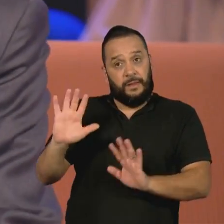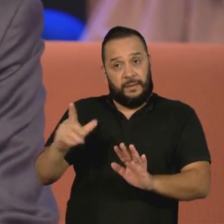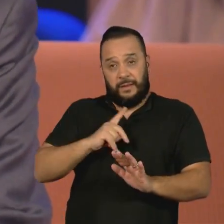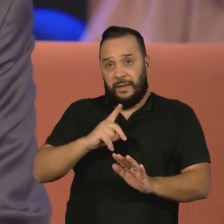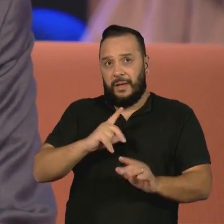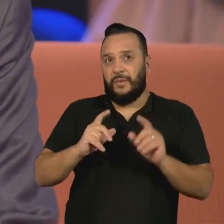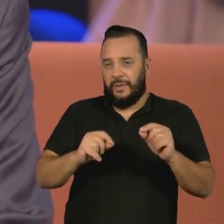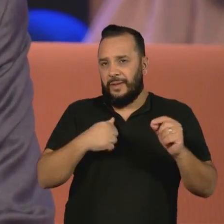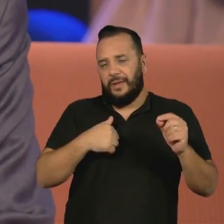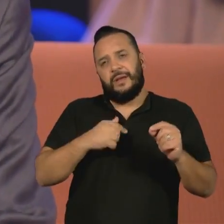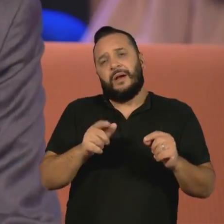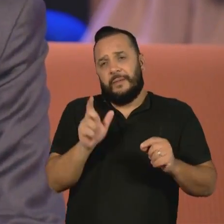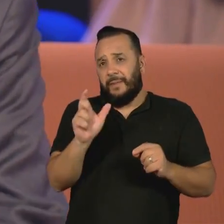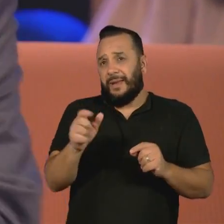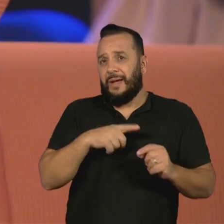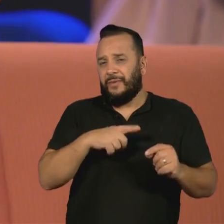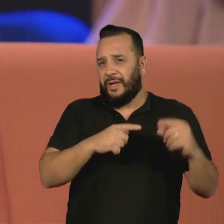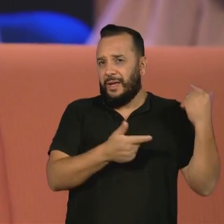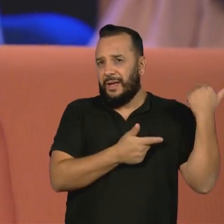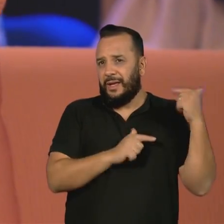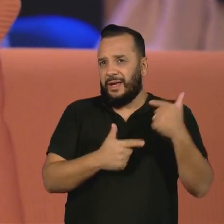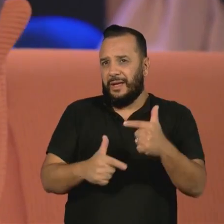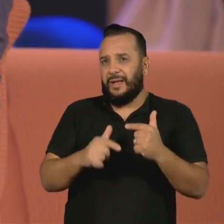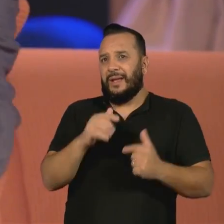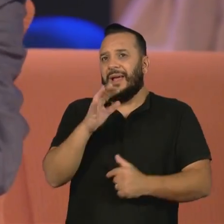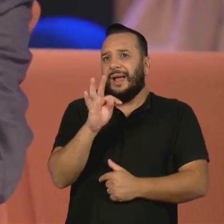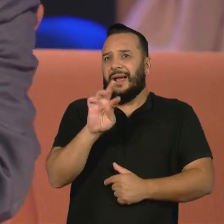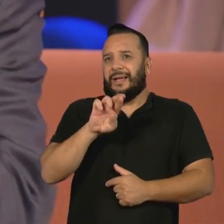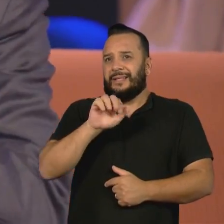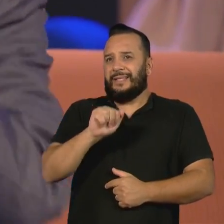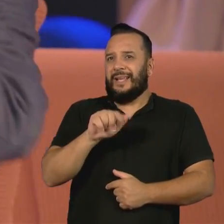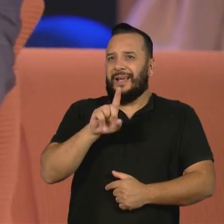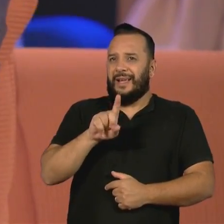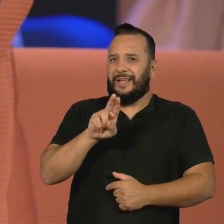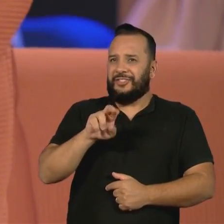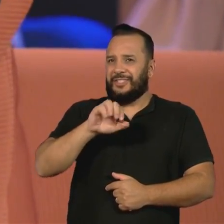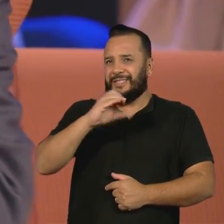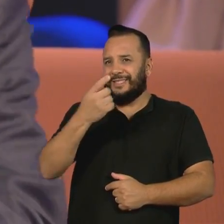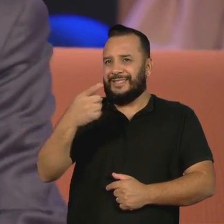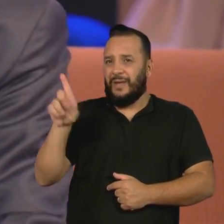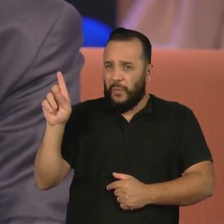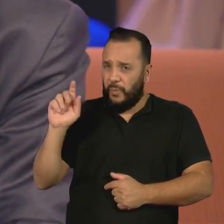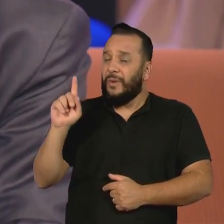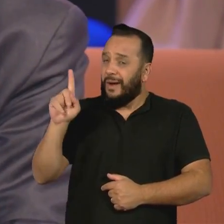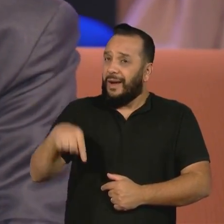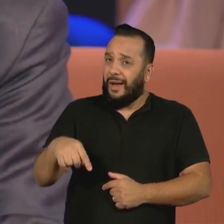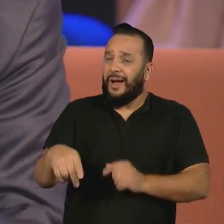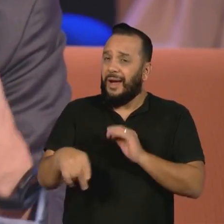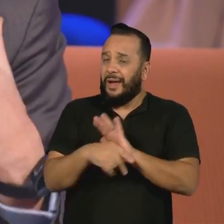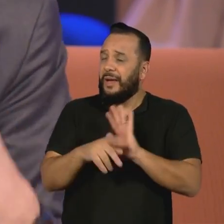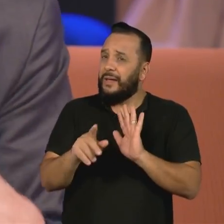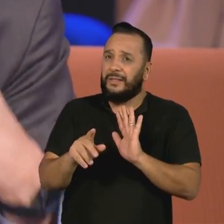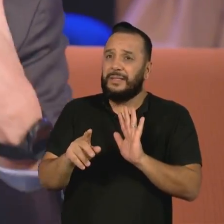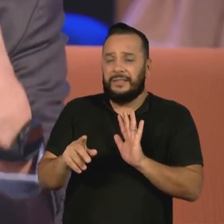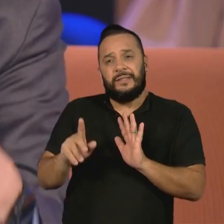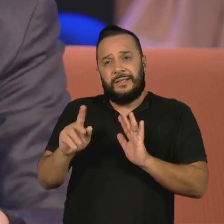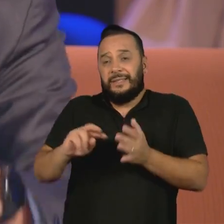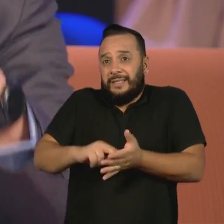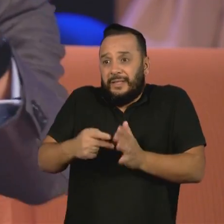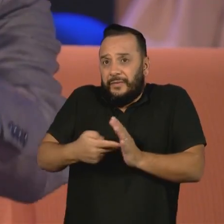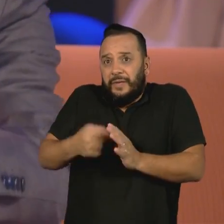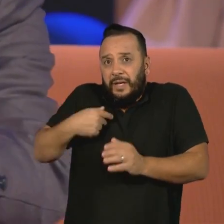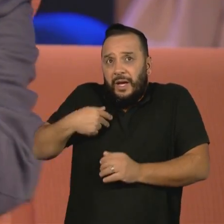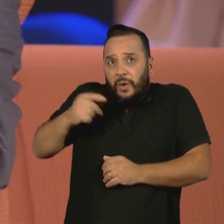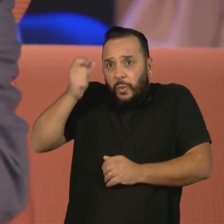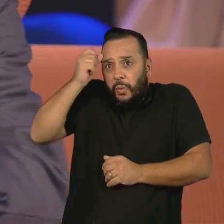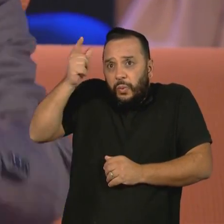é tradição. Tradição que é tradício, a entrega, né? No direito civil, a entrega da coisa. A tradição que é a entrega da cultura